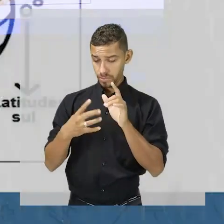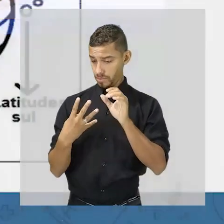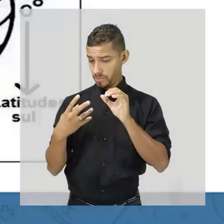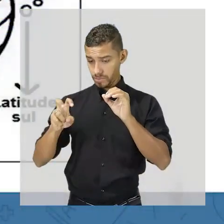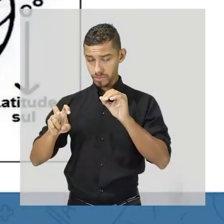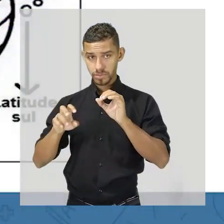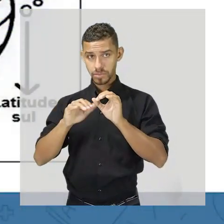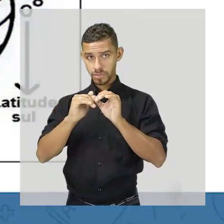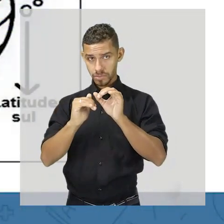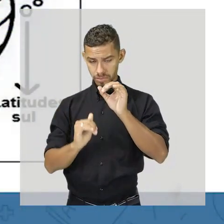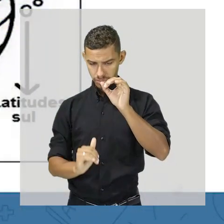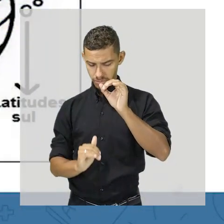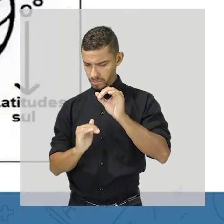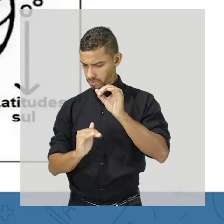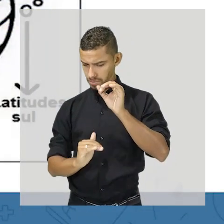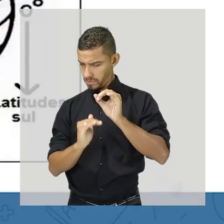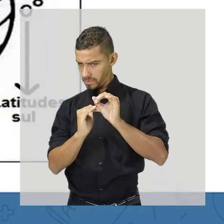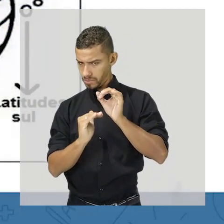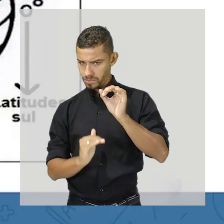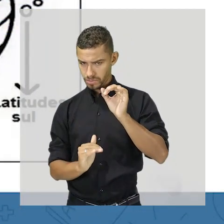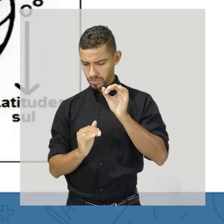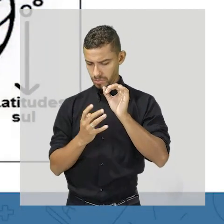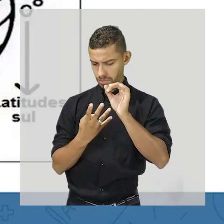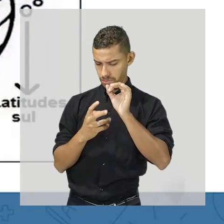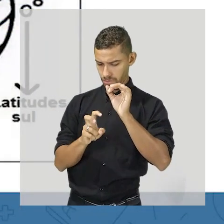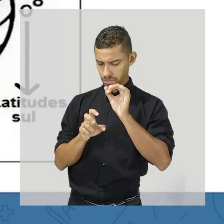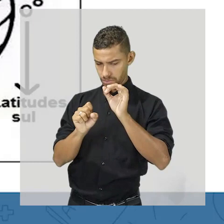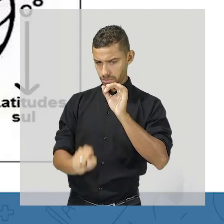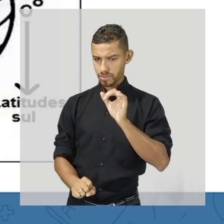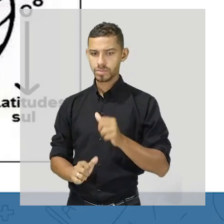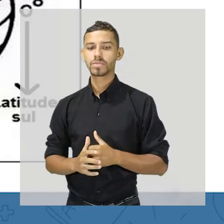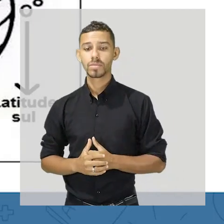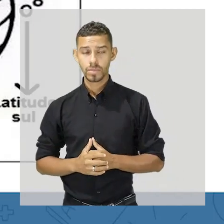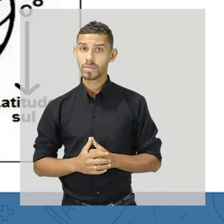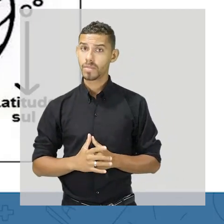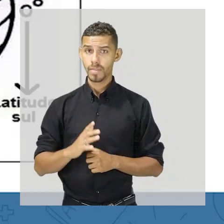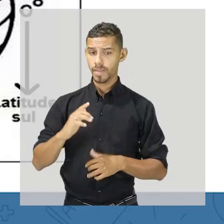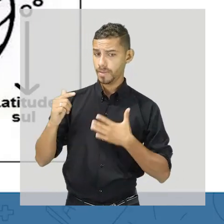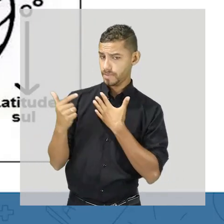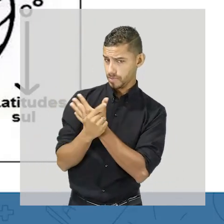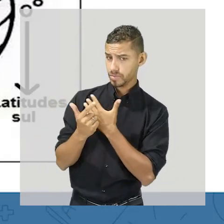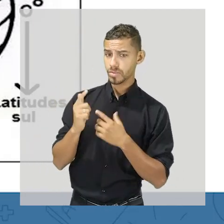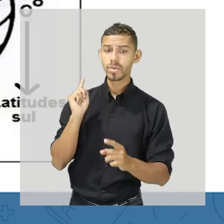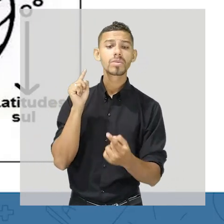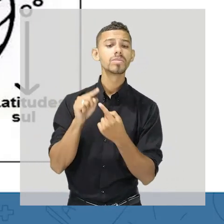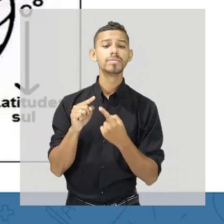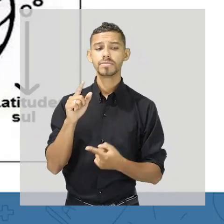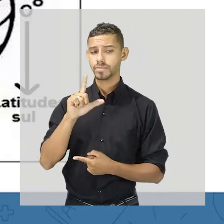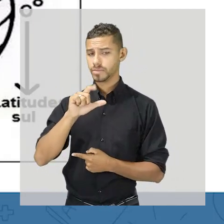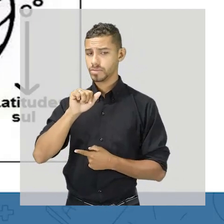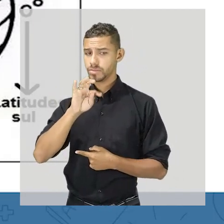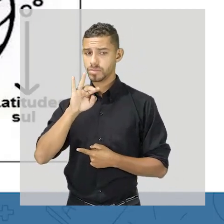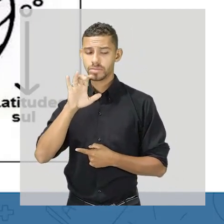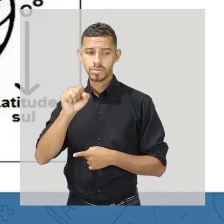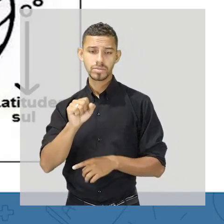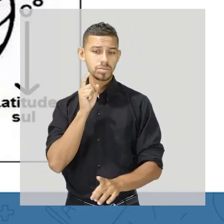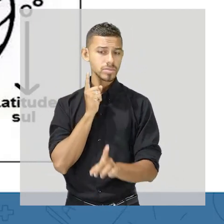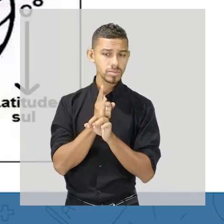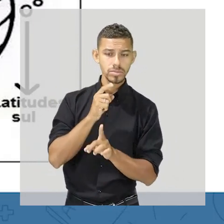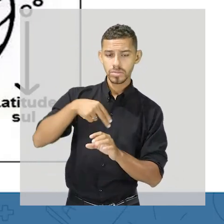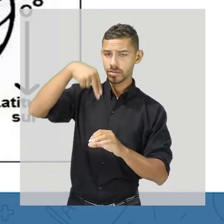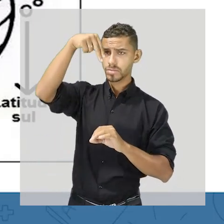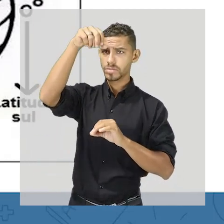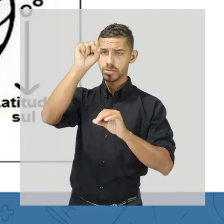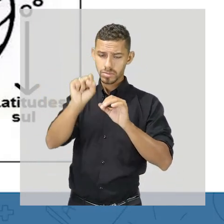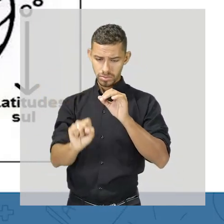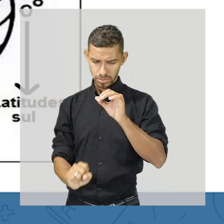a latitude que fica, por exemplo, 45 graus sul, beleza? A grande função da latitude é estabelecer aí a localização do hemisfério norte